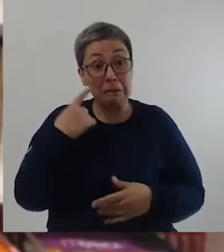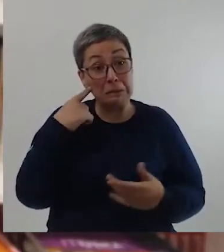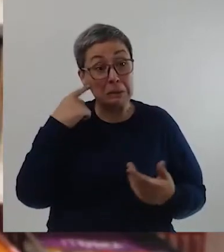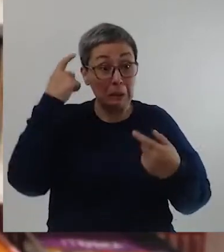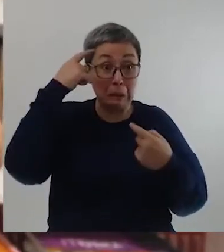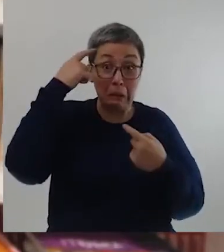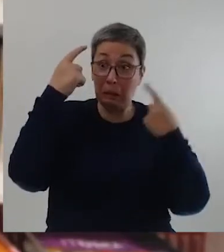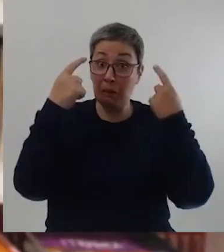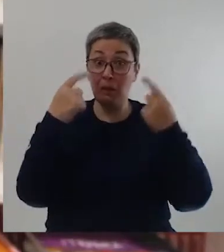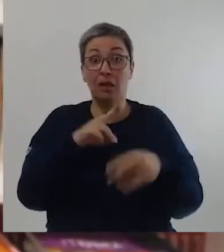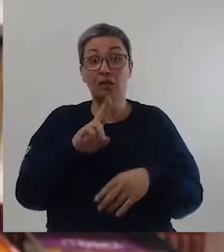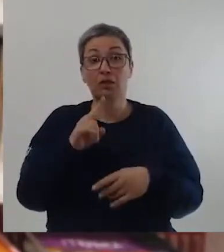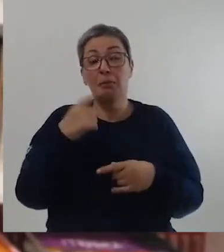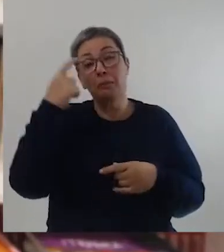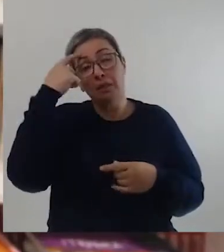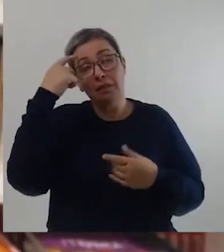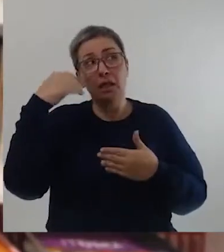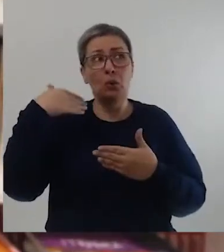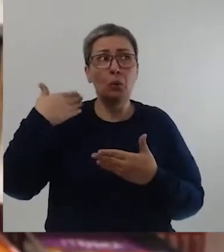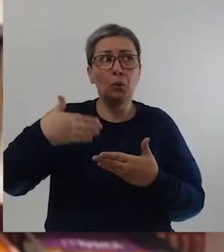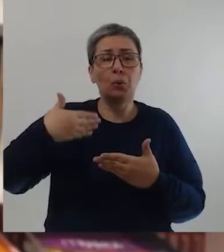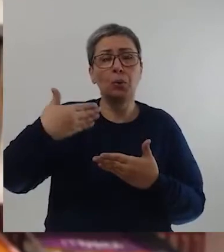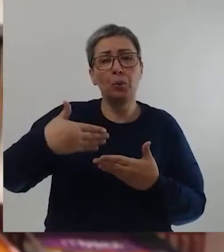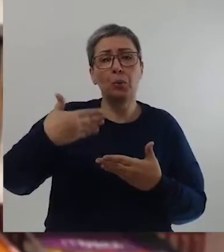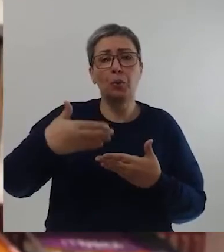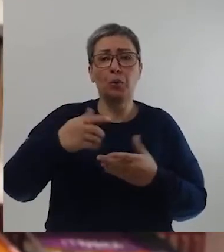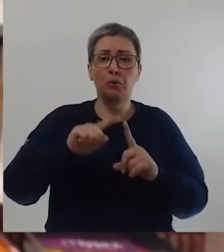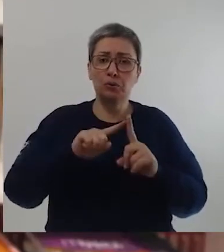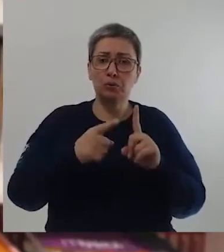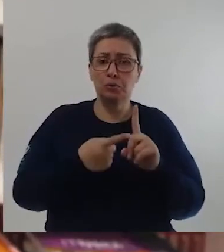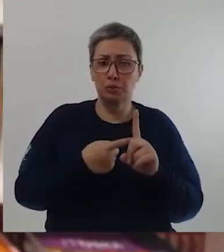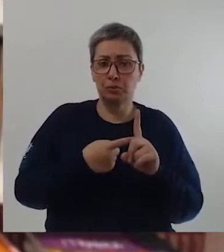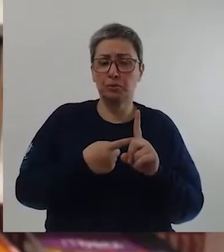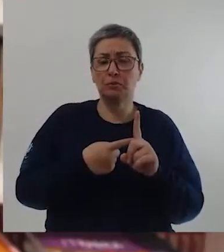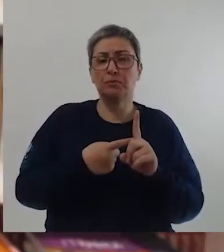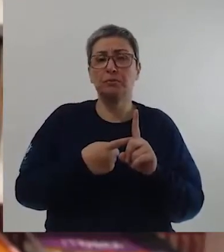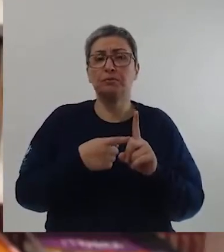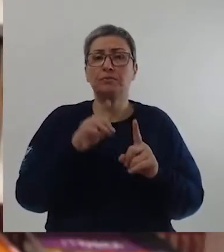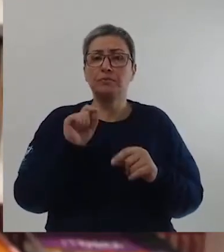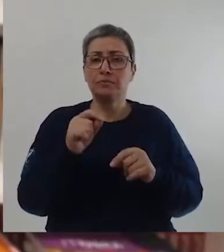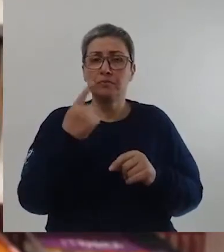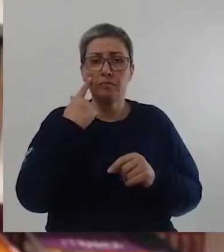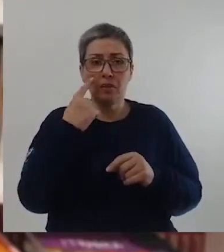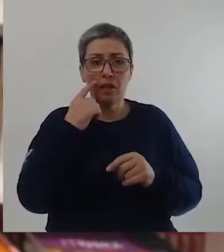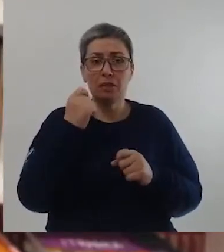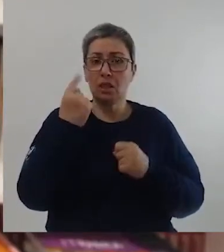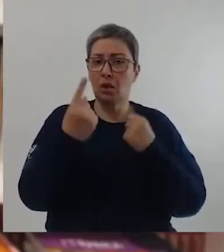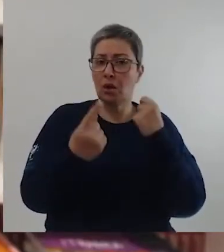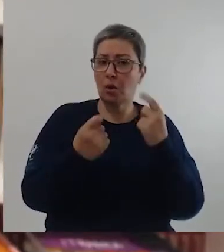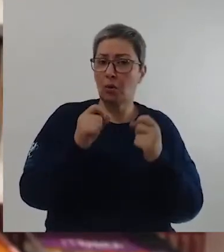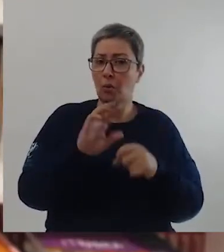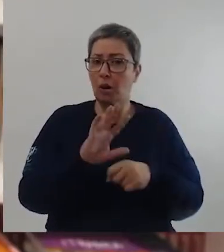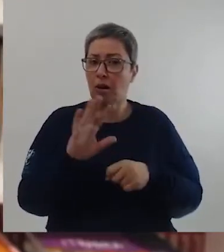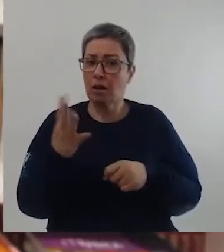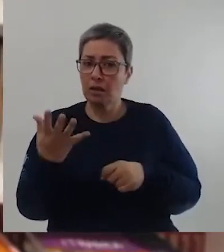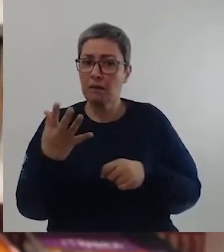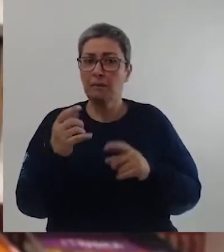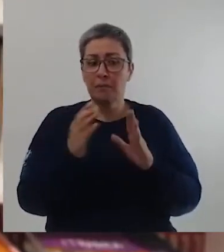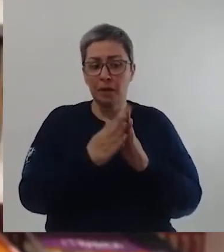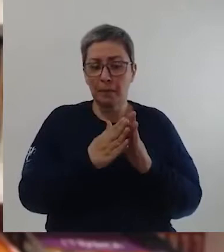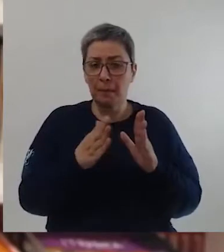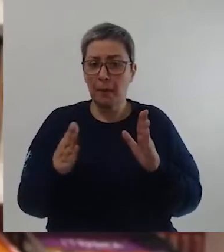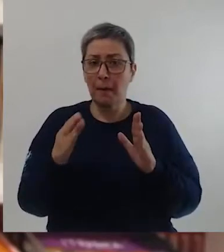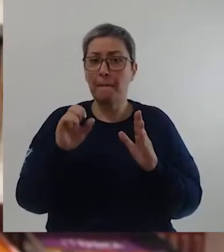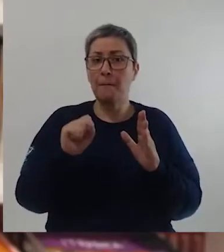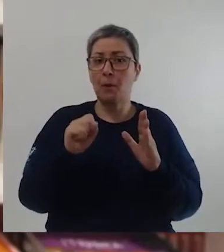do egípcio né esse processo tem que ser pensado durante a gestação veja só em alguns casos